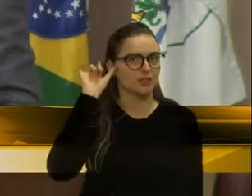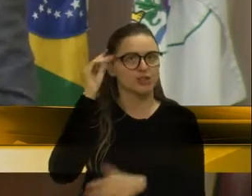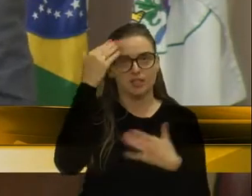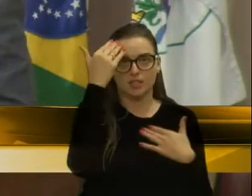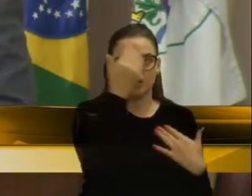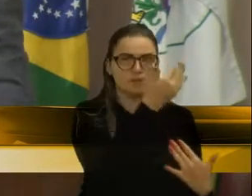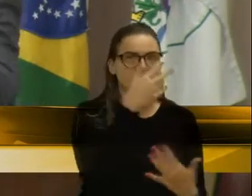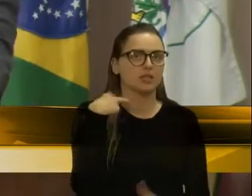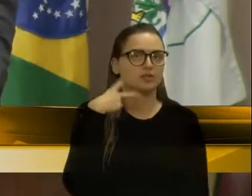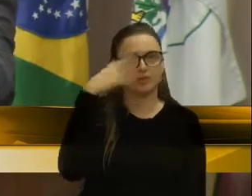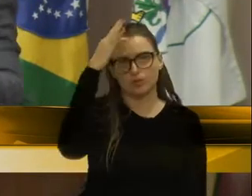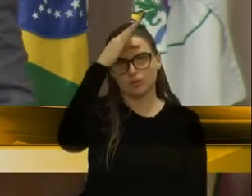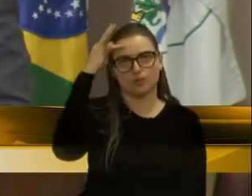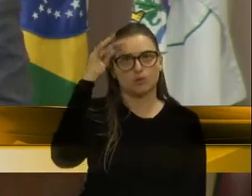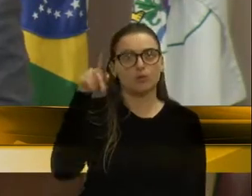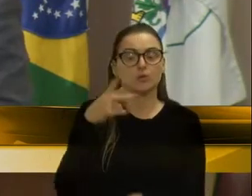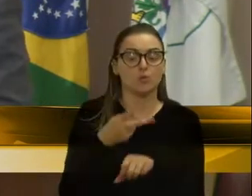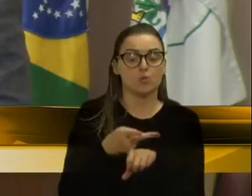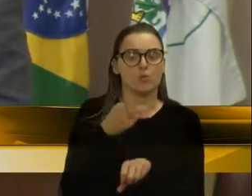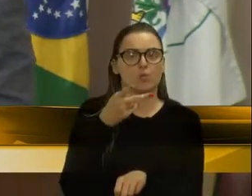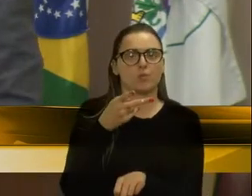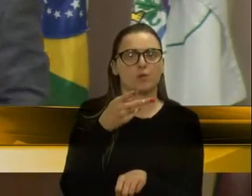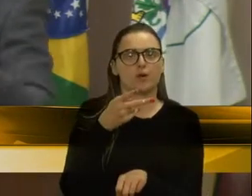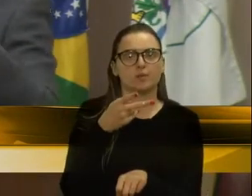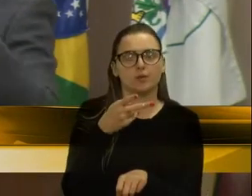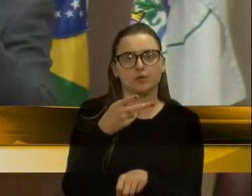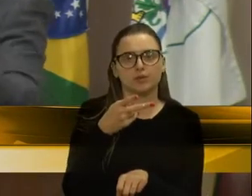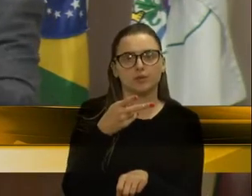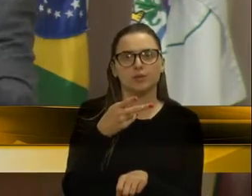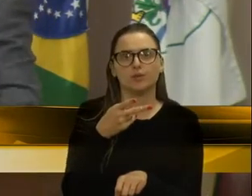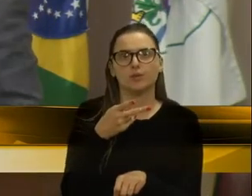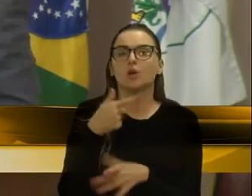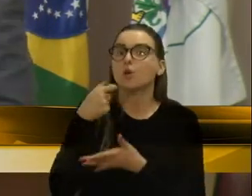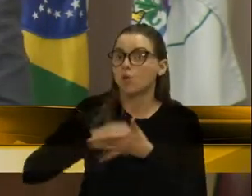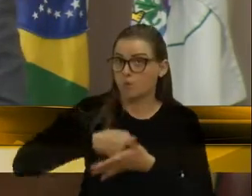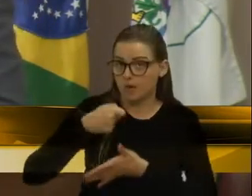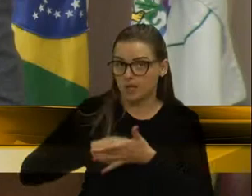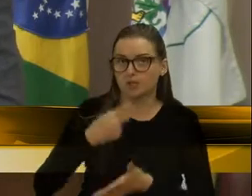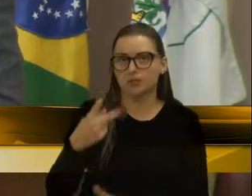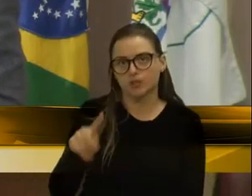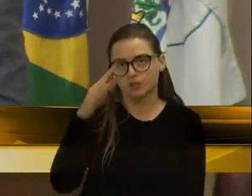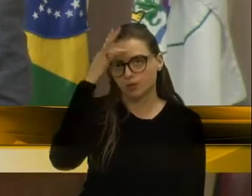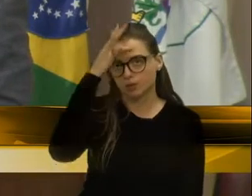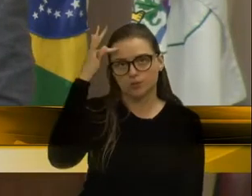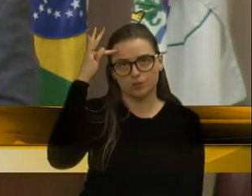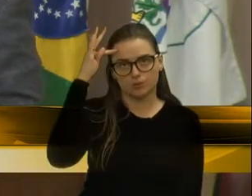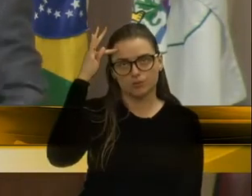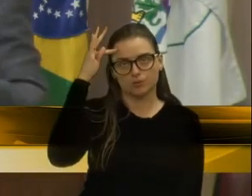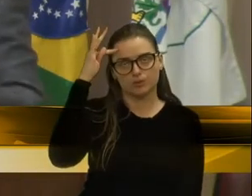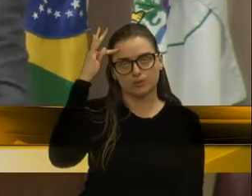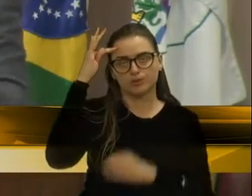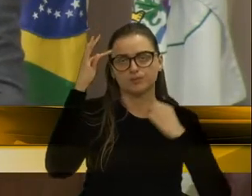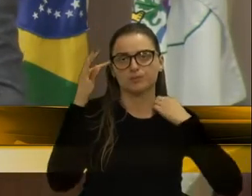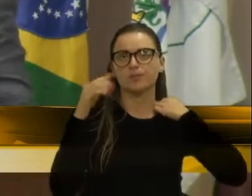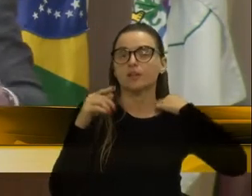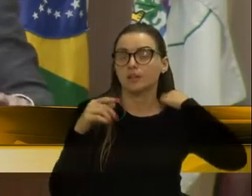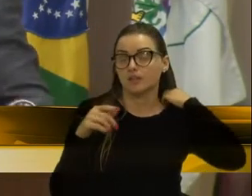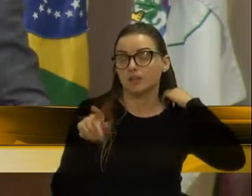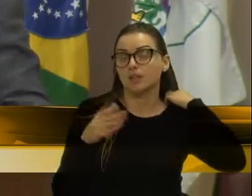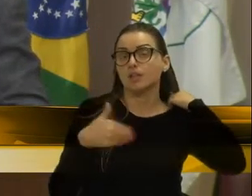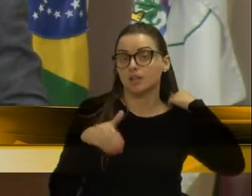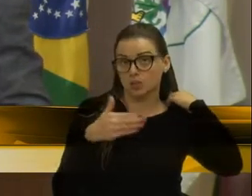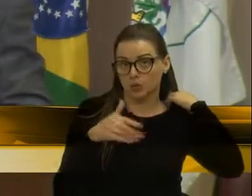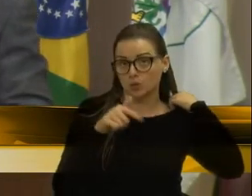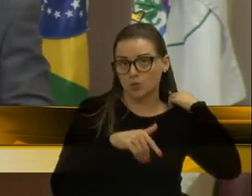vereador twingo e este prêmio foi uma uma luta de vossa senhoria e dá cá ea casa toda